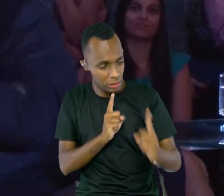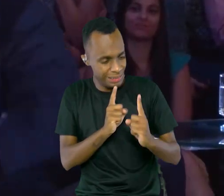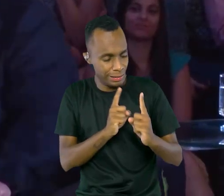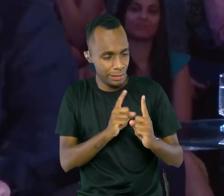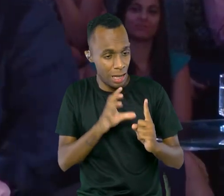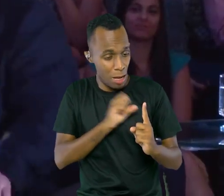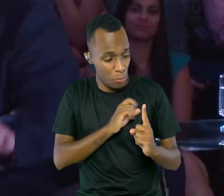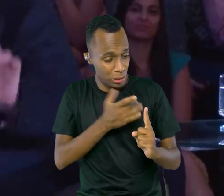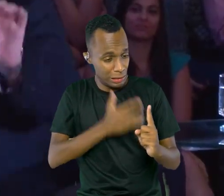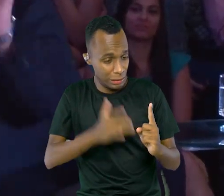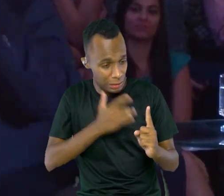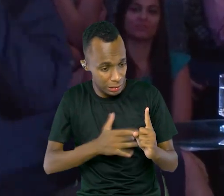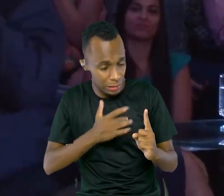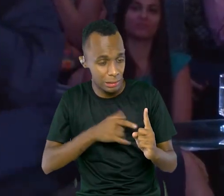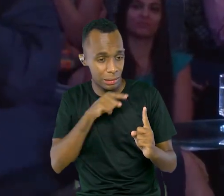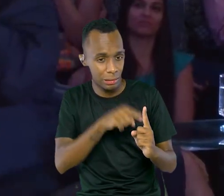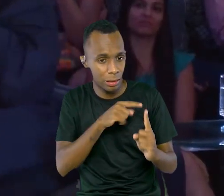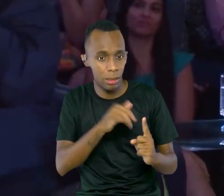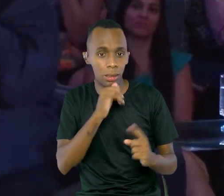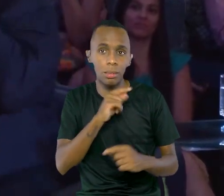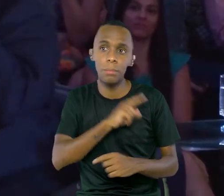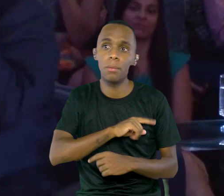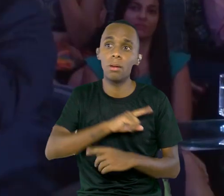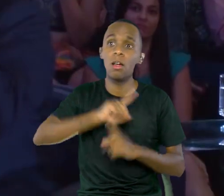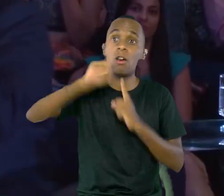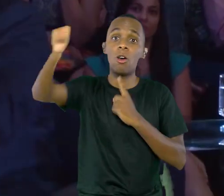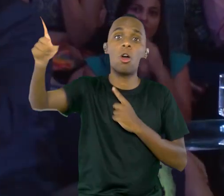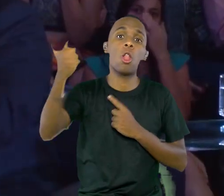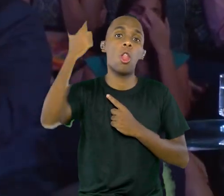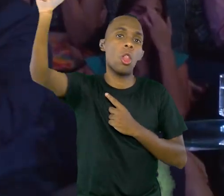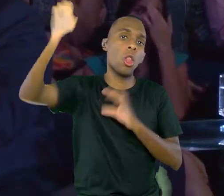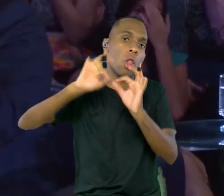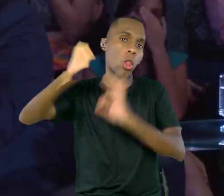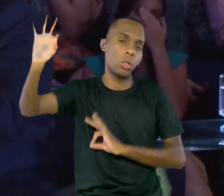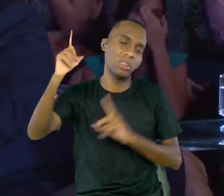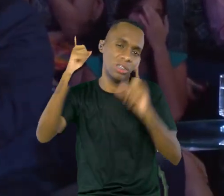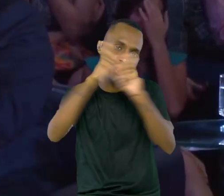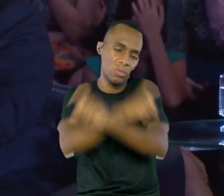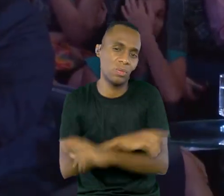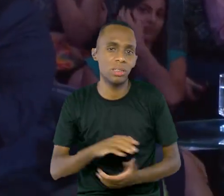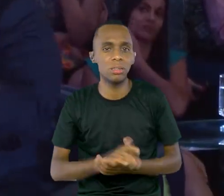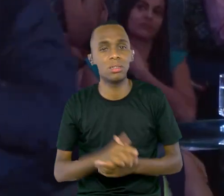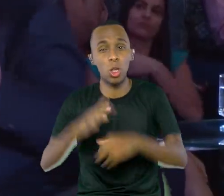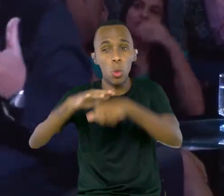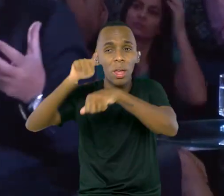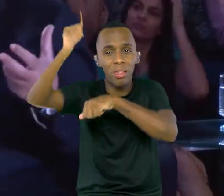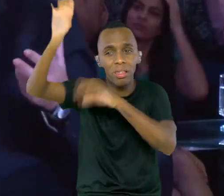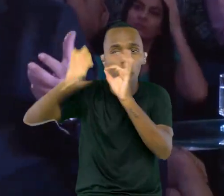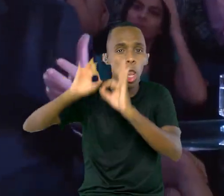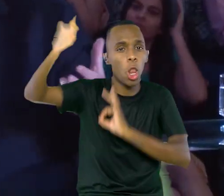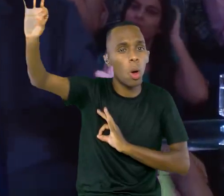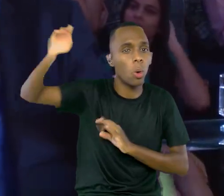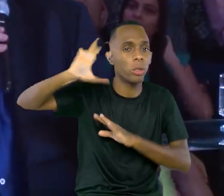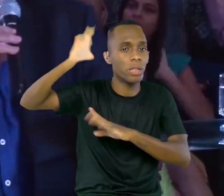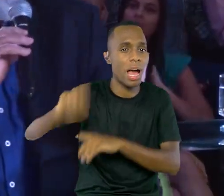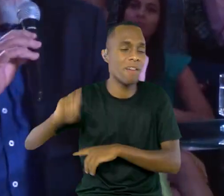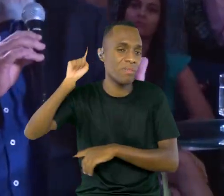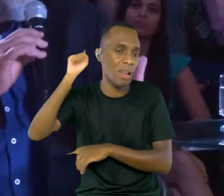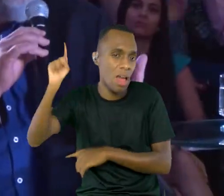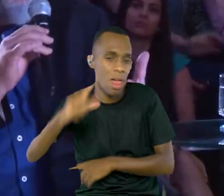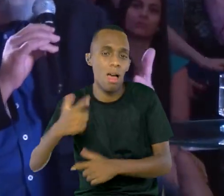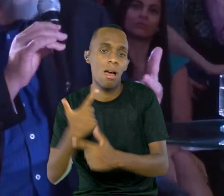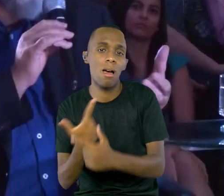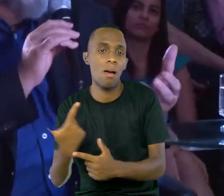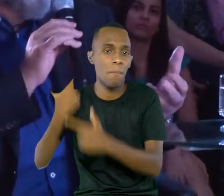Difícil é amar o próximo. Ter pena de alguém que lá no Sudão foi atingido pelo ebola ficar triste porque alguém na Nigéria